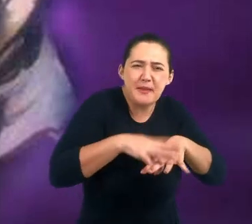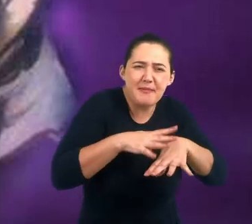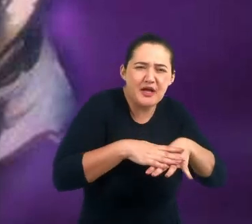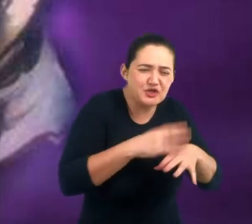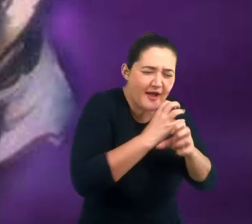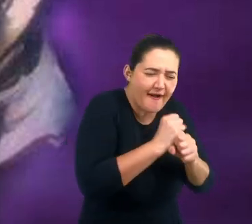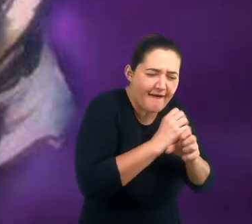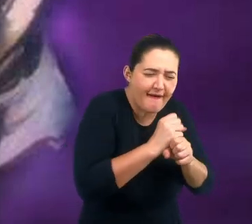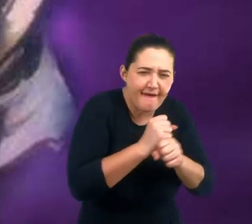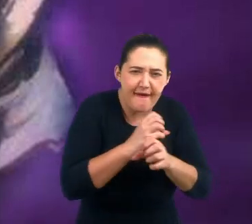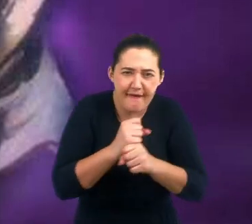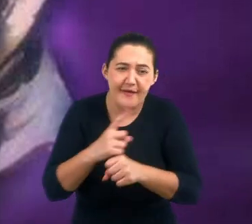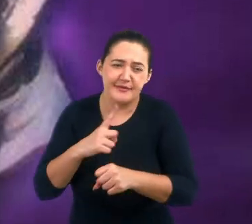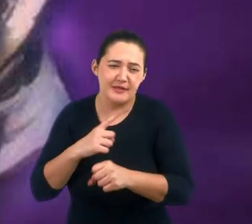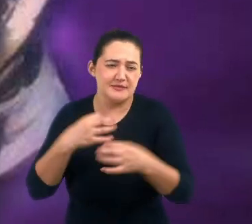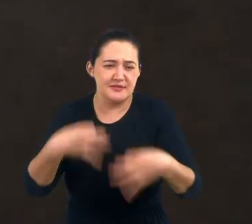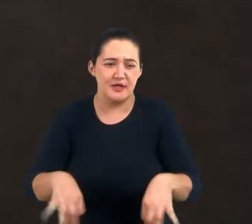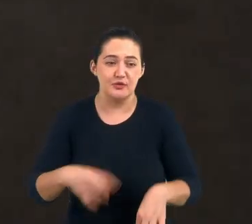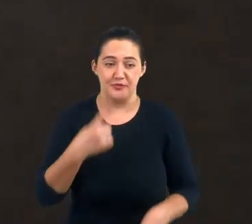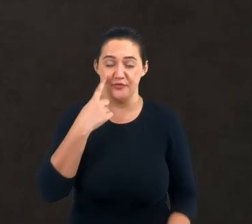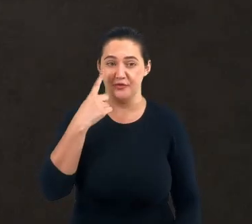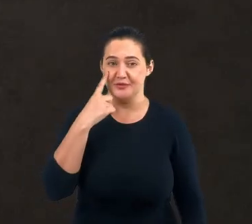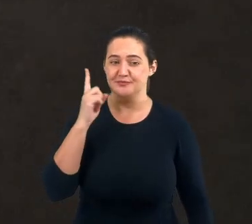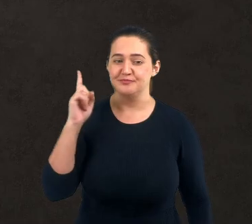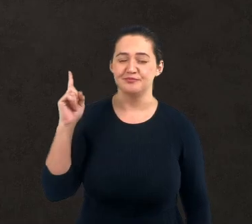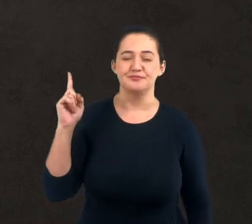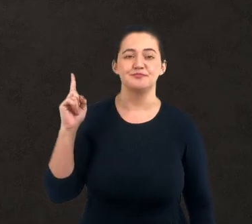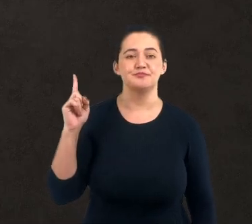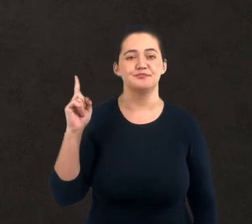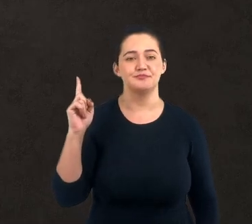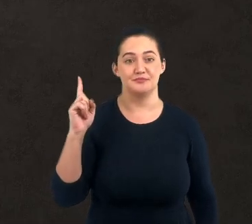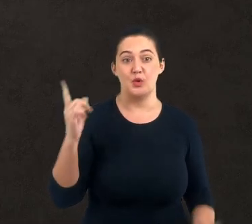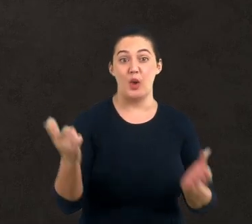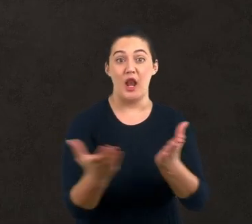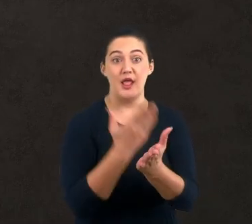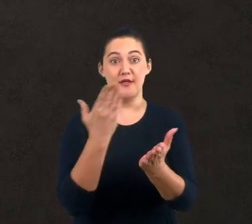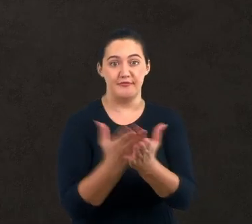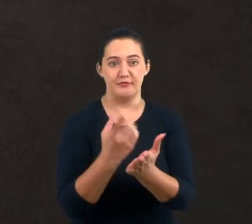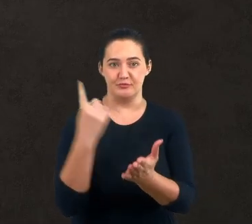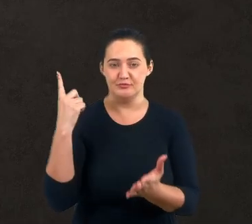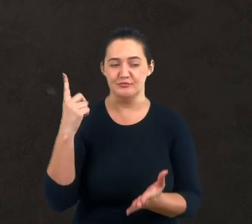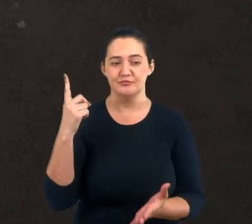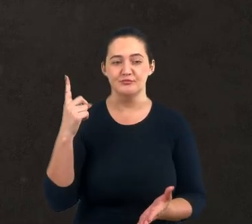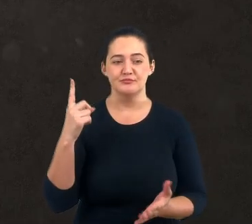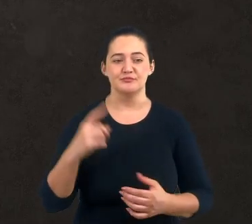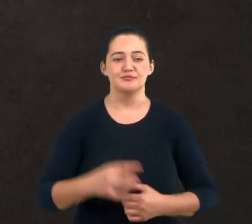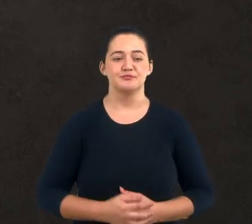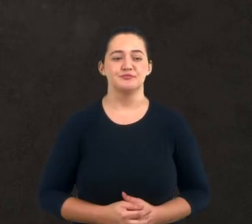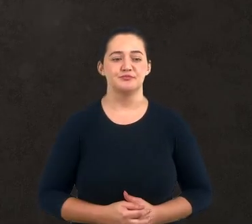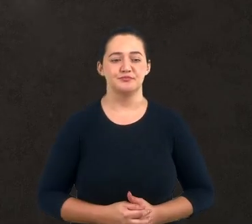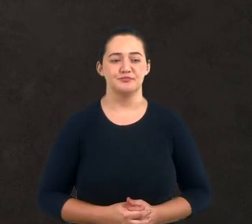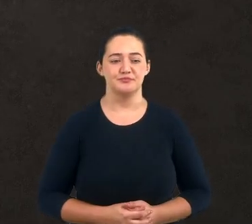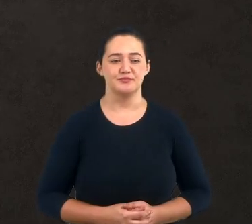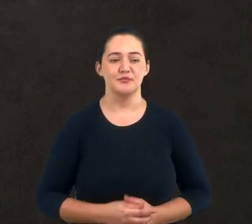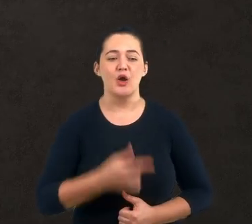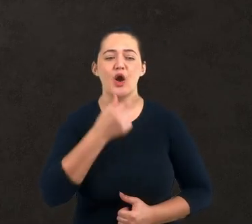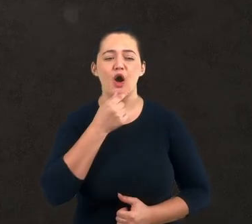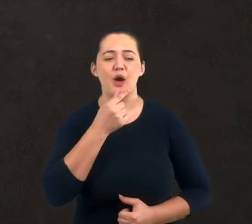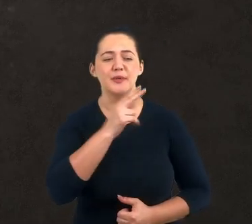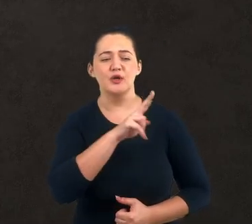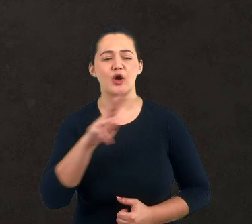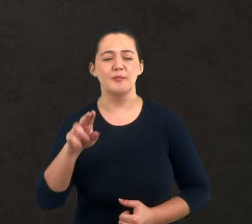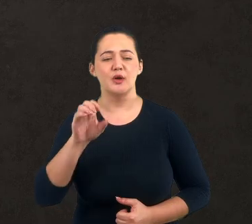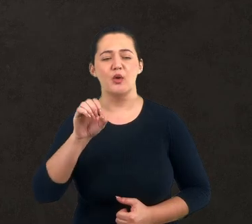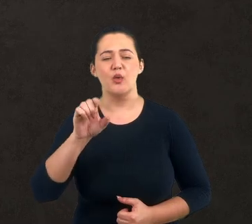a hora que tudo isto aconteceu. Esse estudo está na obra Chronological Studies of Daniel, de autoria do